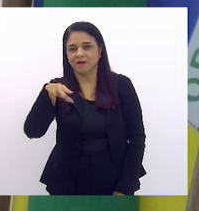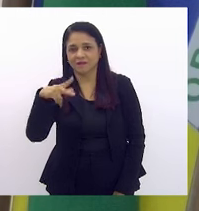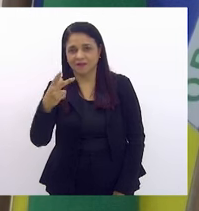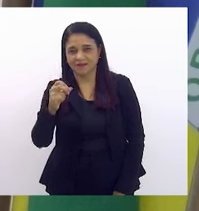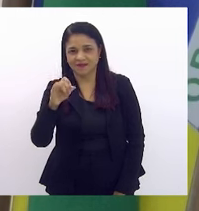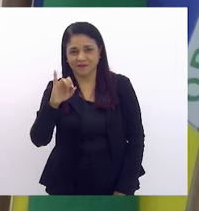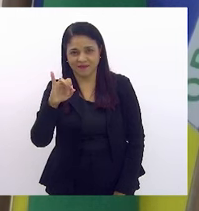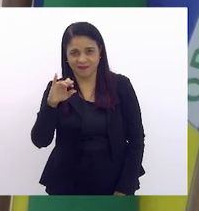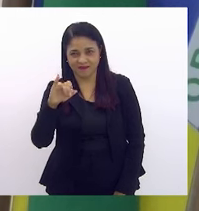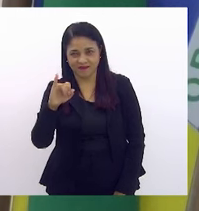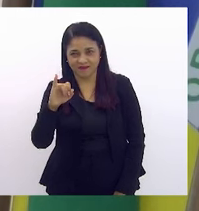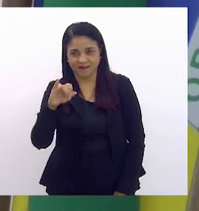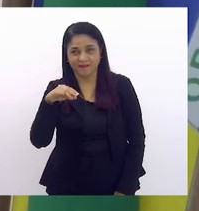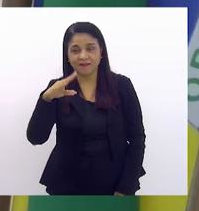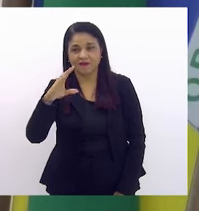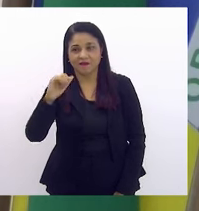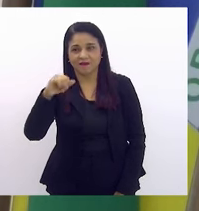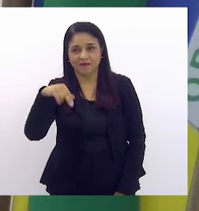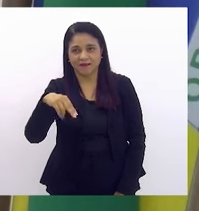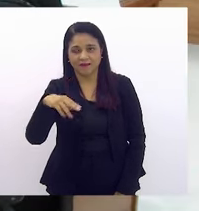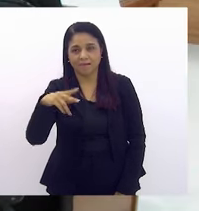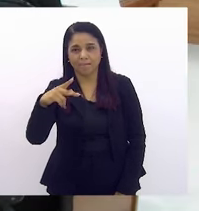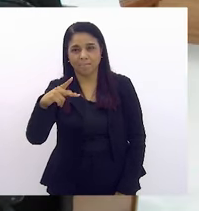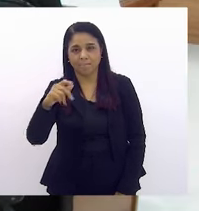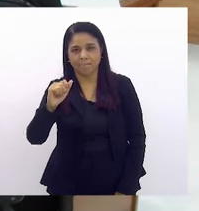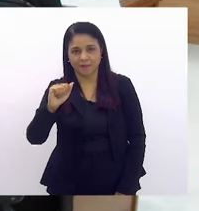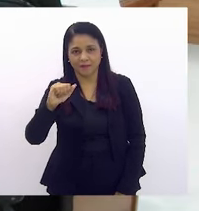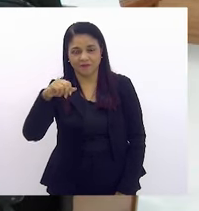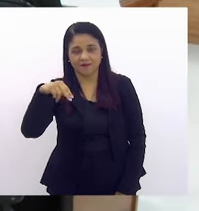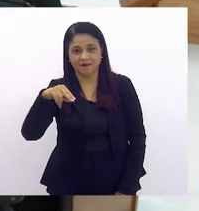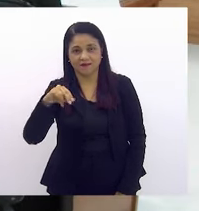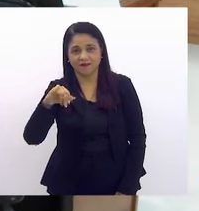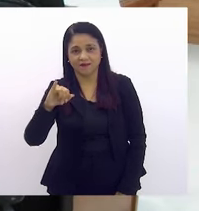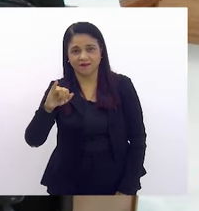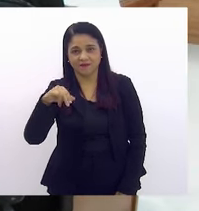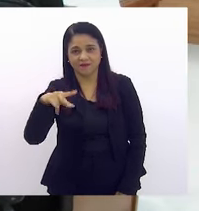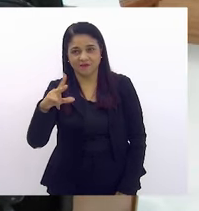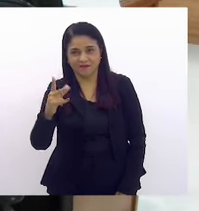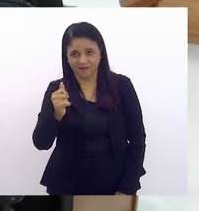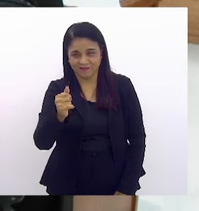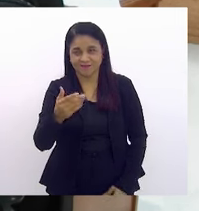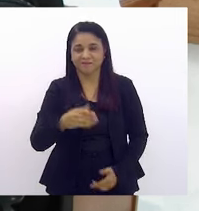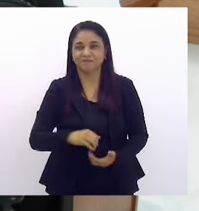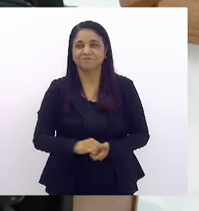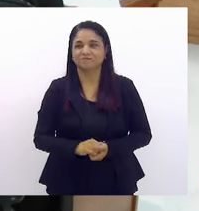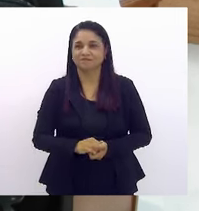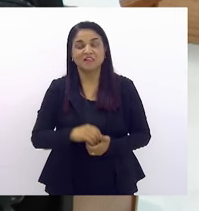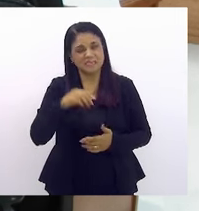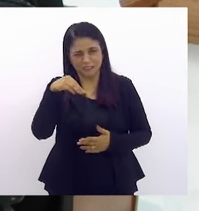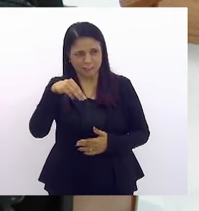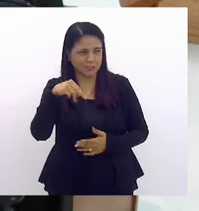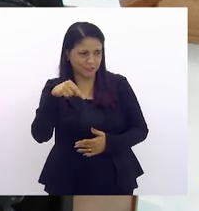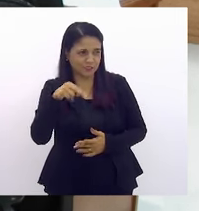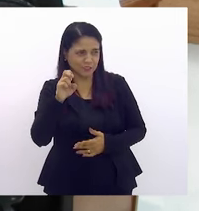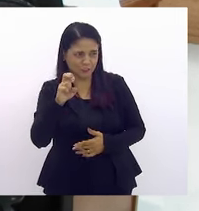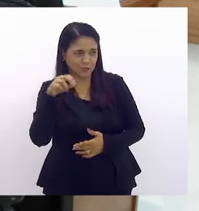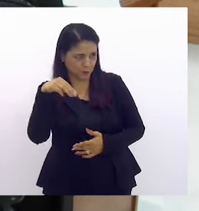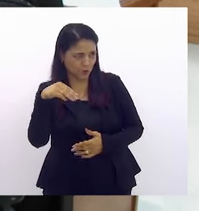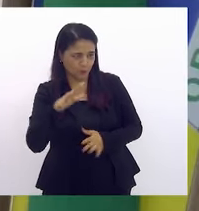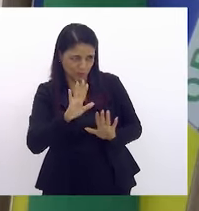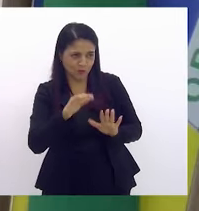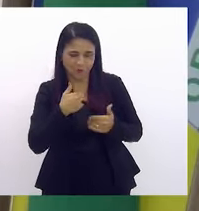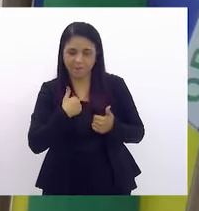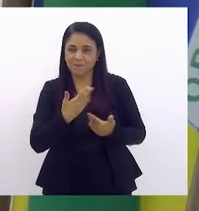Desliga e faz pelo celular. Ela é temperamental, não liga não, mas está contando 5 minutos a partir de agora. Tá bom, eu vou pedir ajuda. Uma das